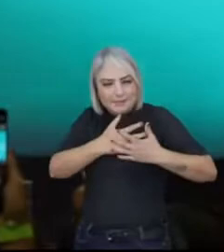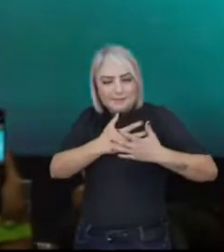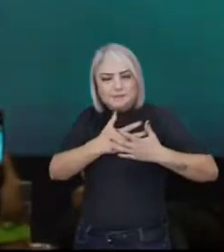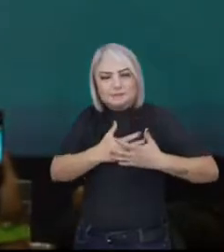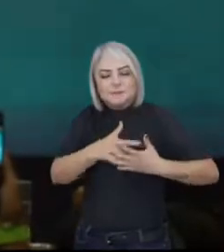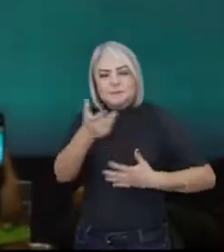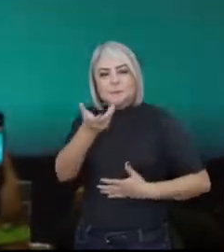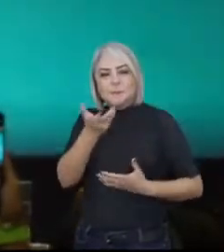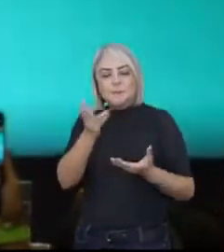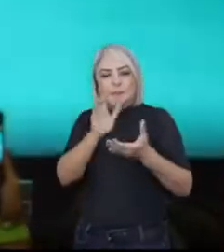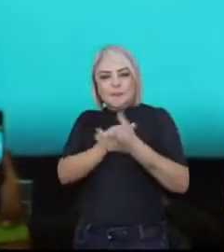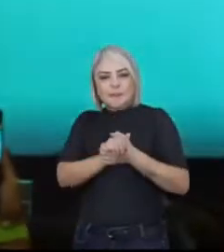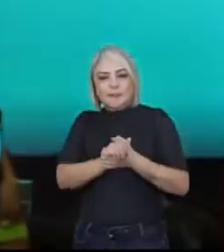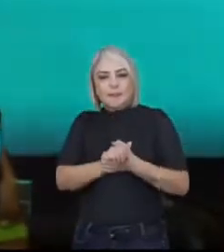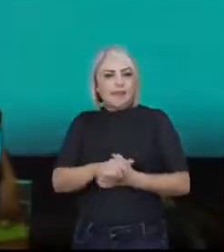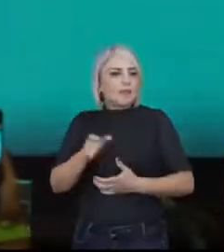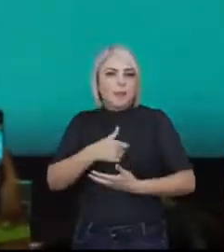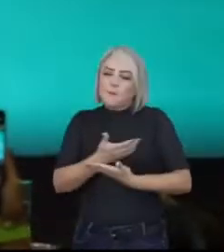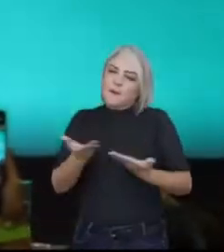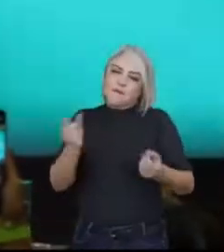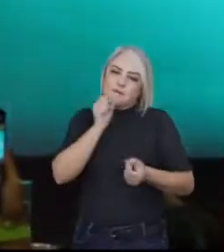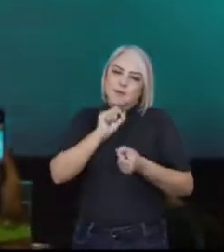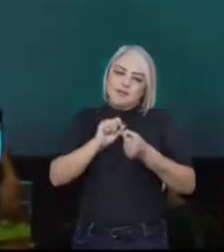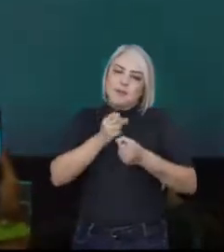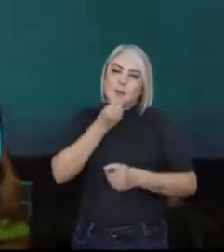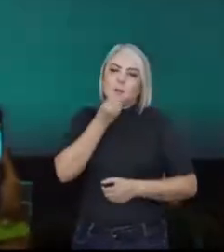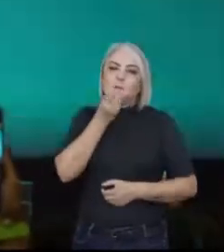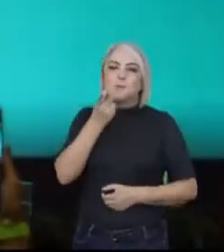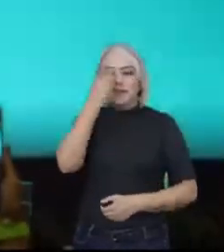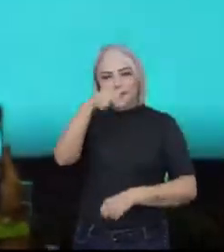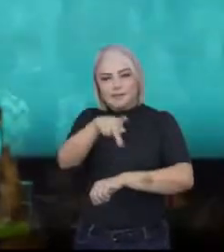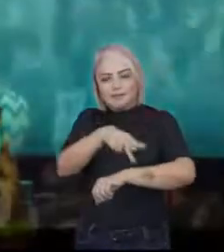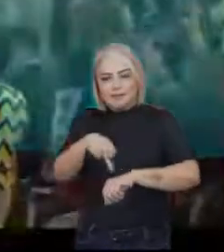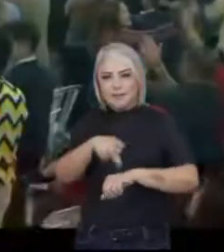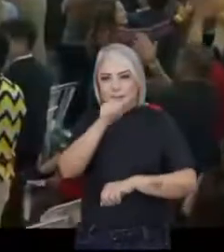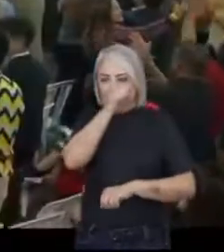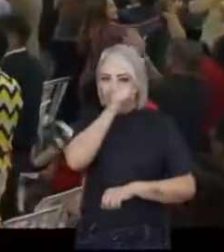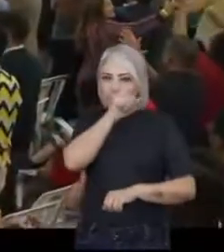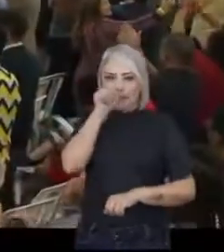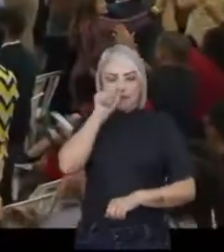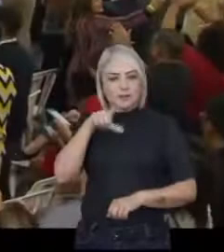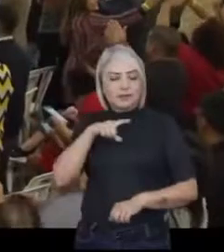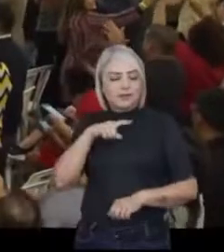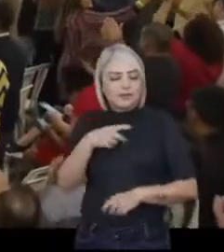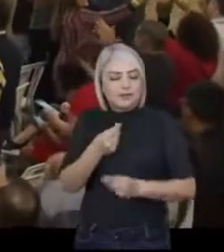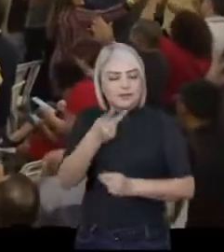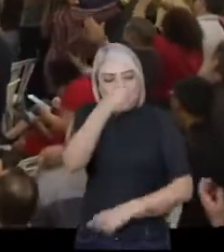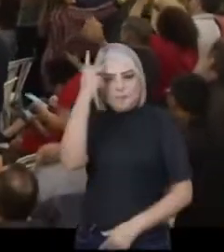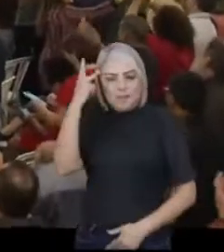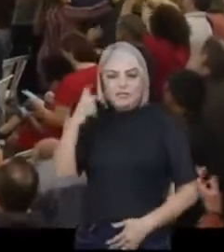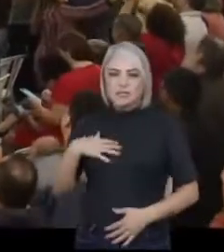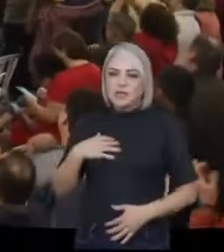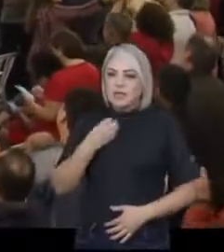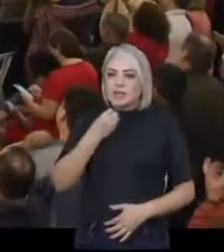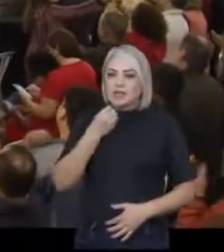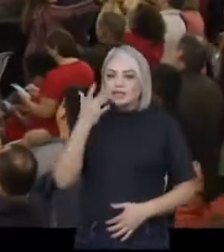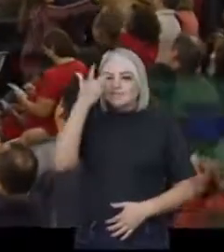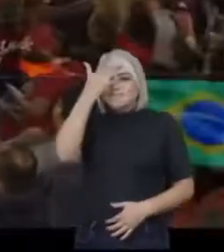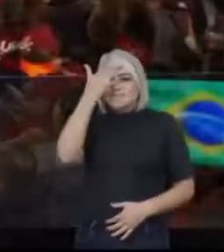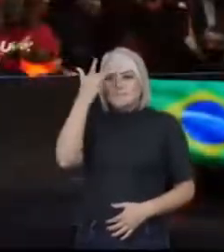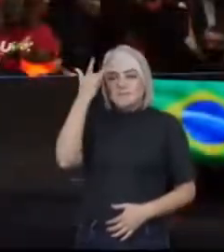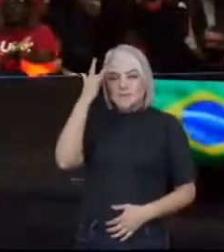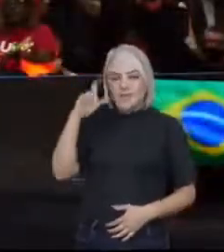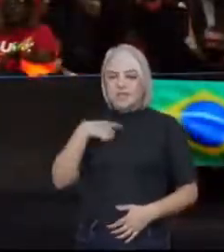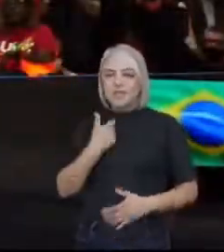só pode fazer o bem para esse país que tem tanta gente com a cabeça doente e nós vamos curar esse